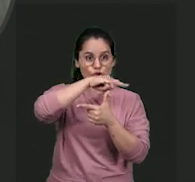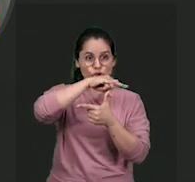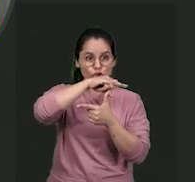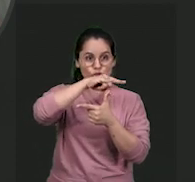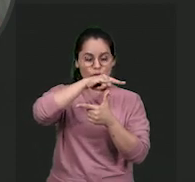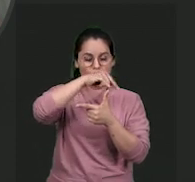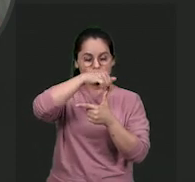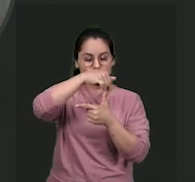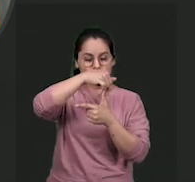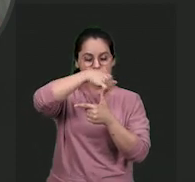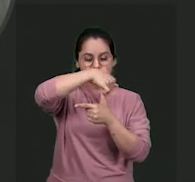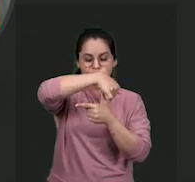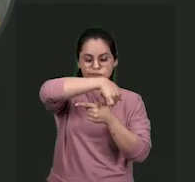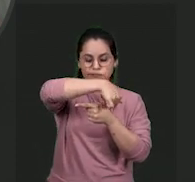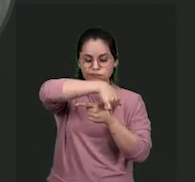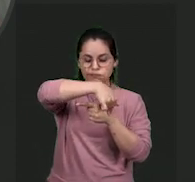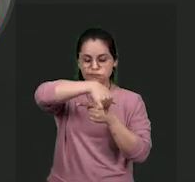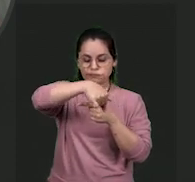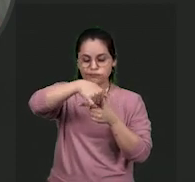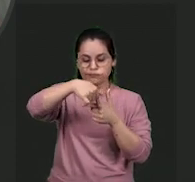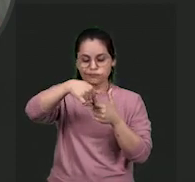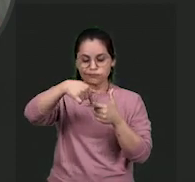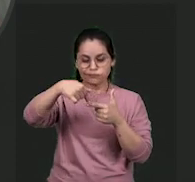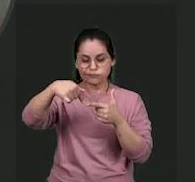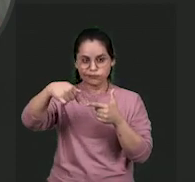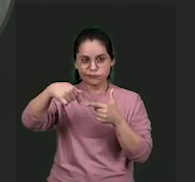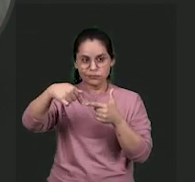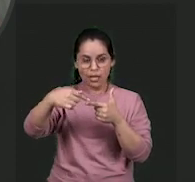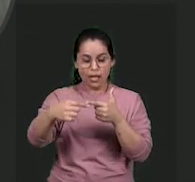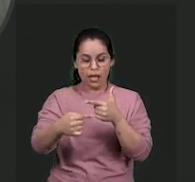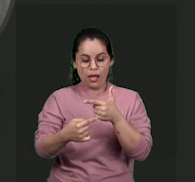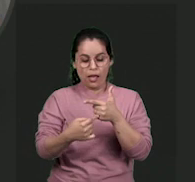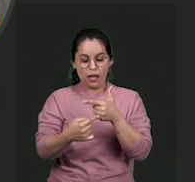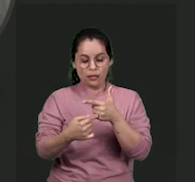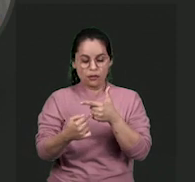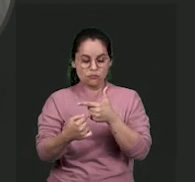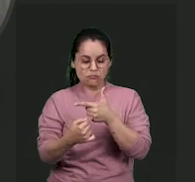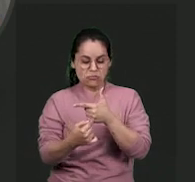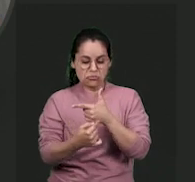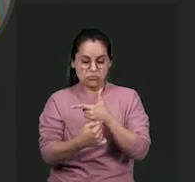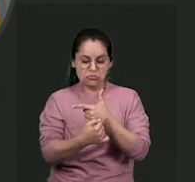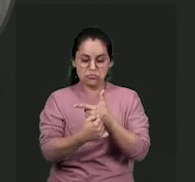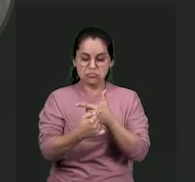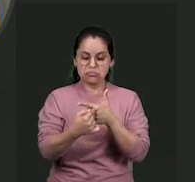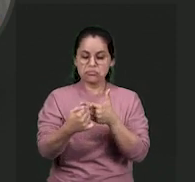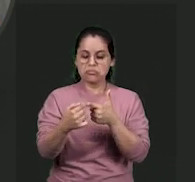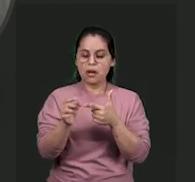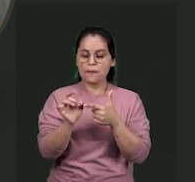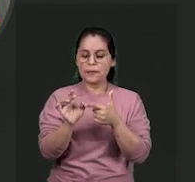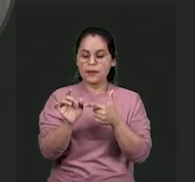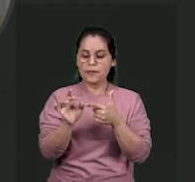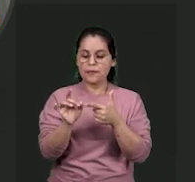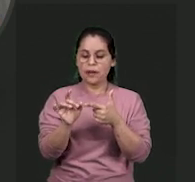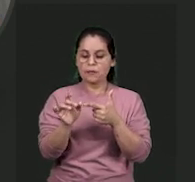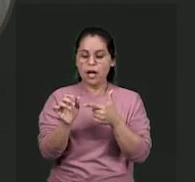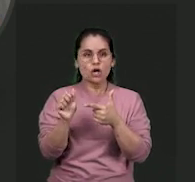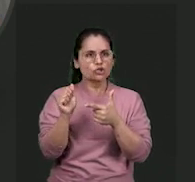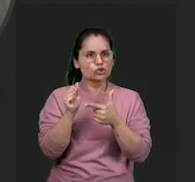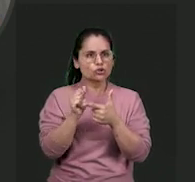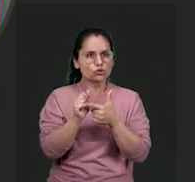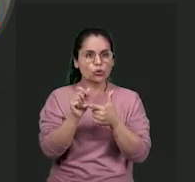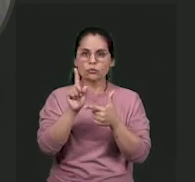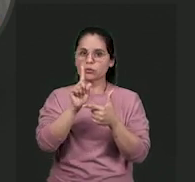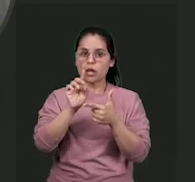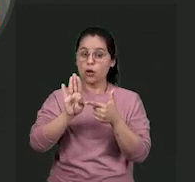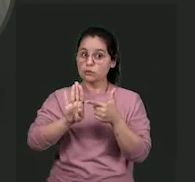E aqui a próstata e as vesículas seminais ligadas também à uretra. E preste